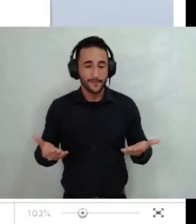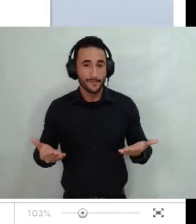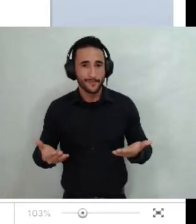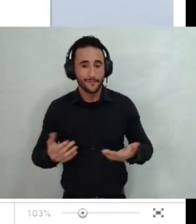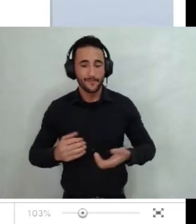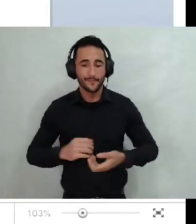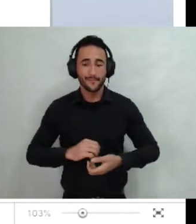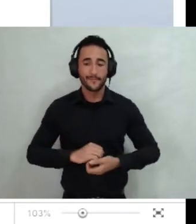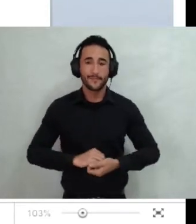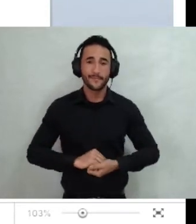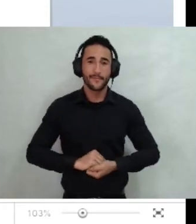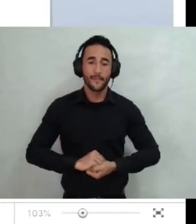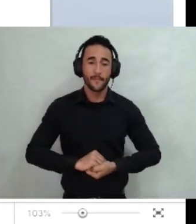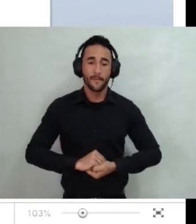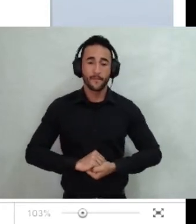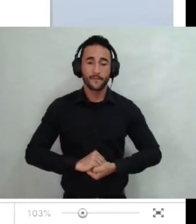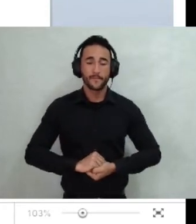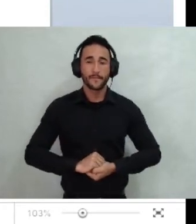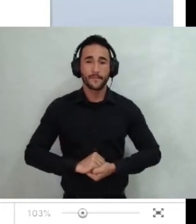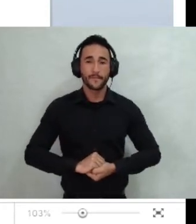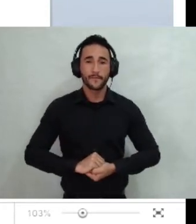Isso.